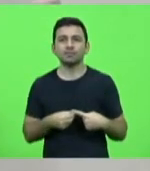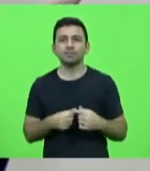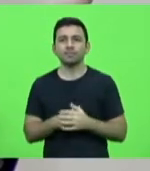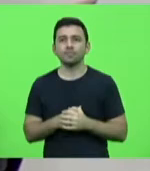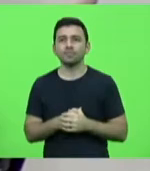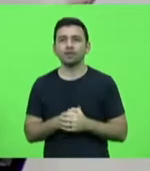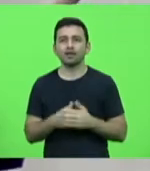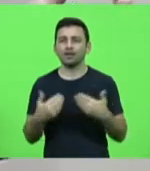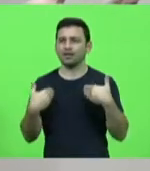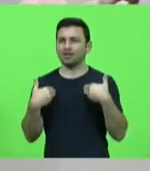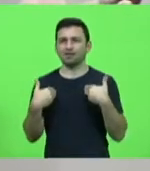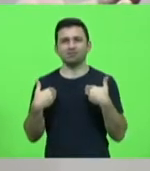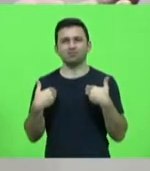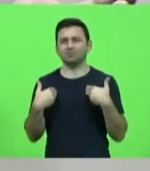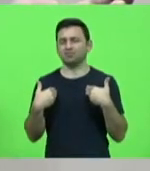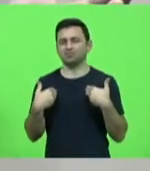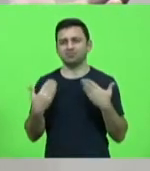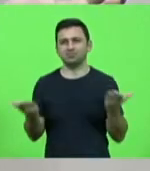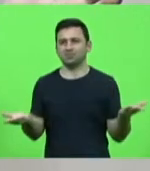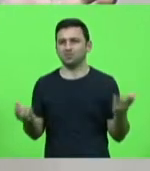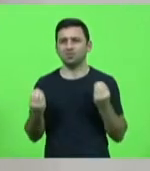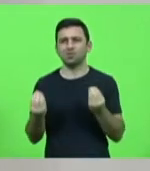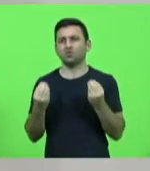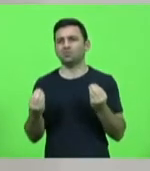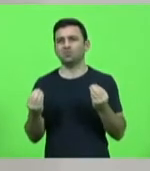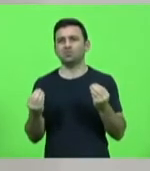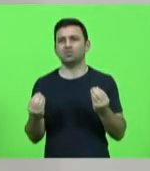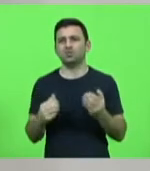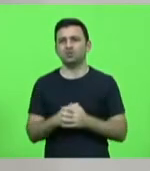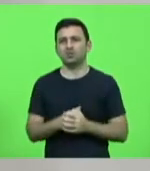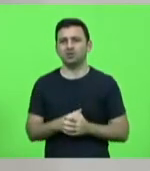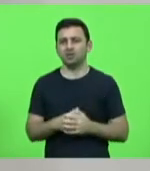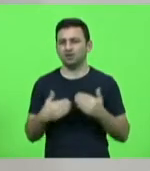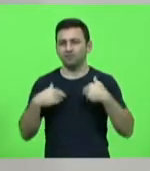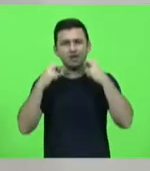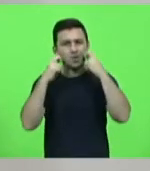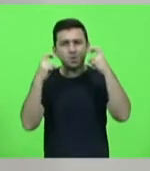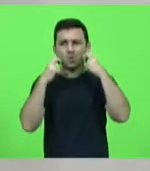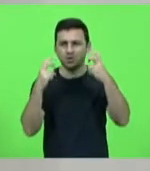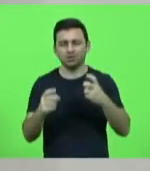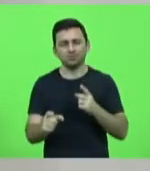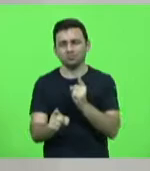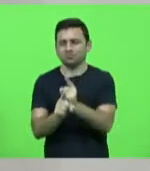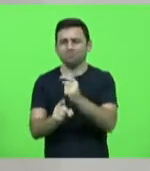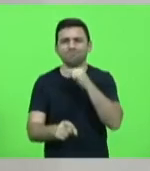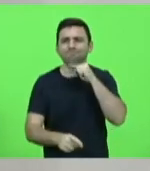Eu não posso ir ao encontro, porque eu tenho vergonha.